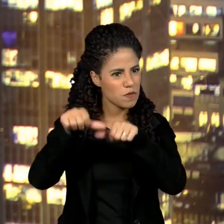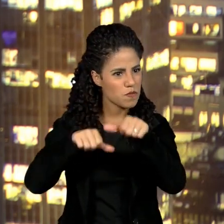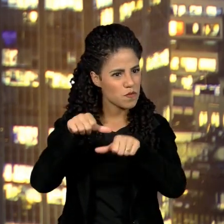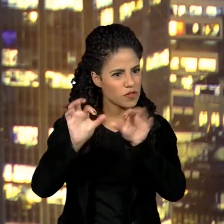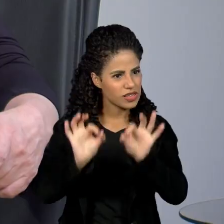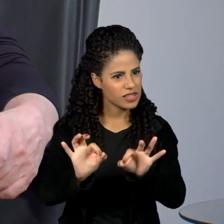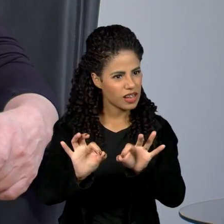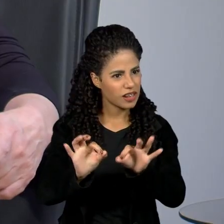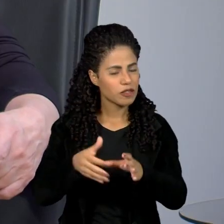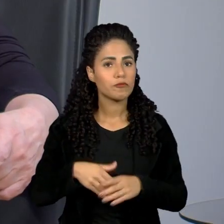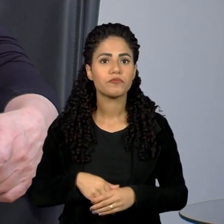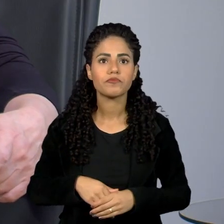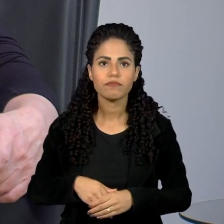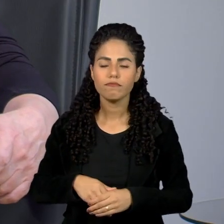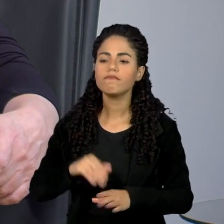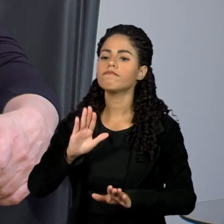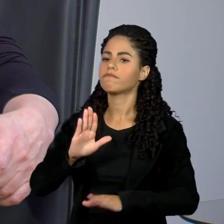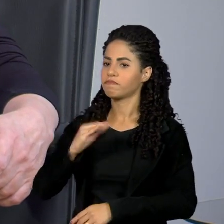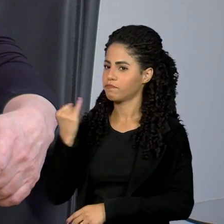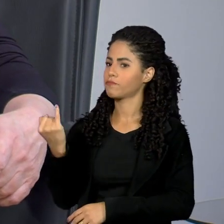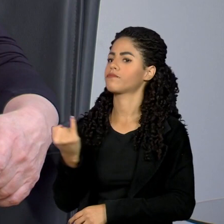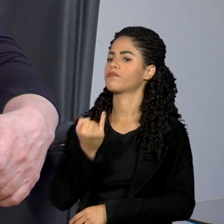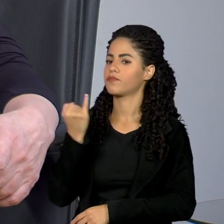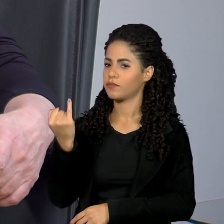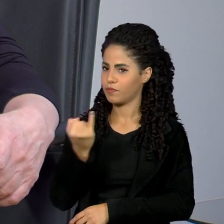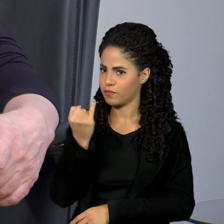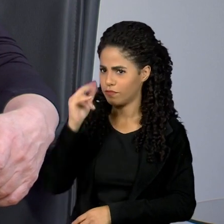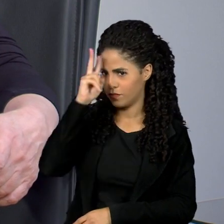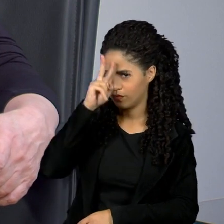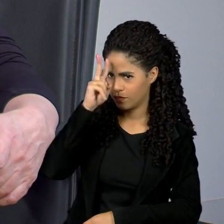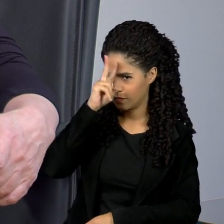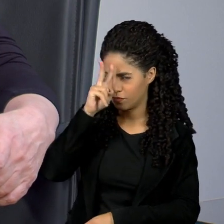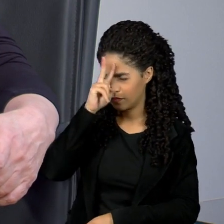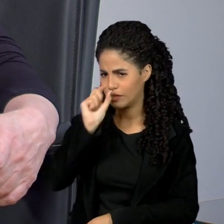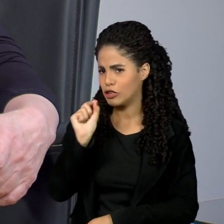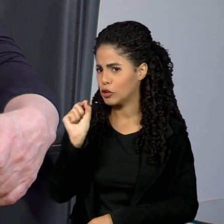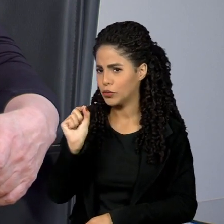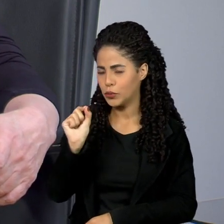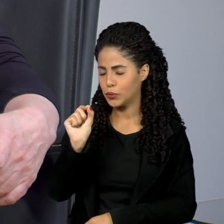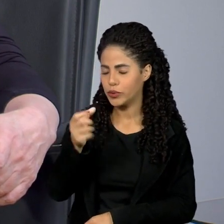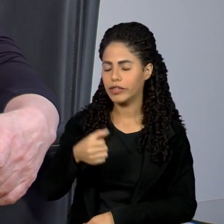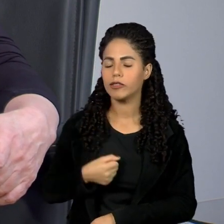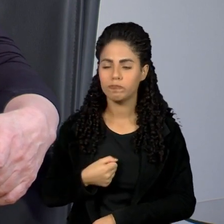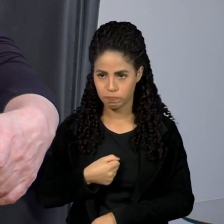professora? Eu acho importante lembrar que,